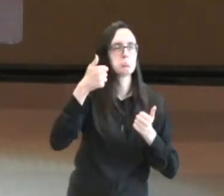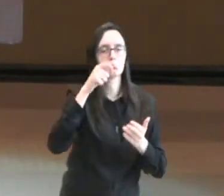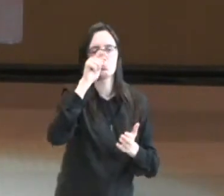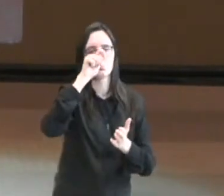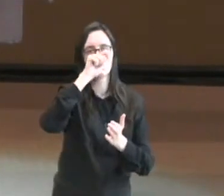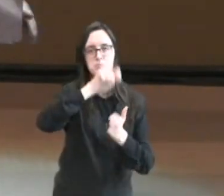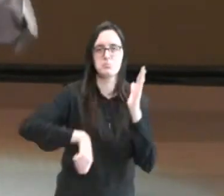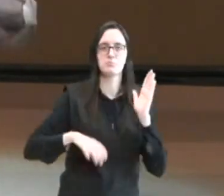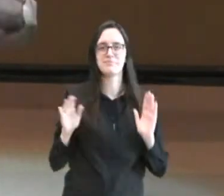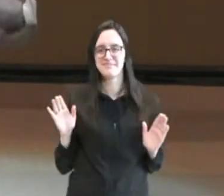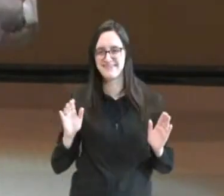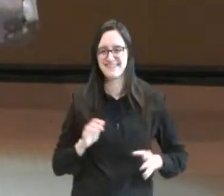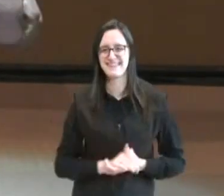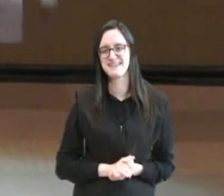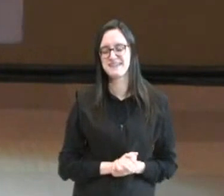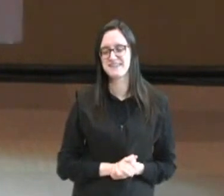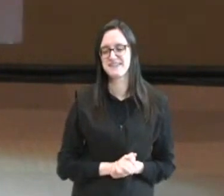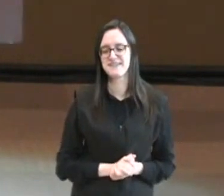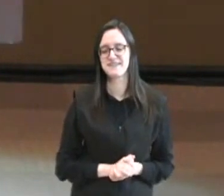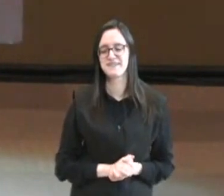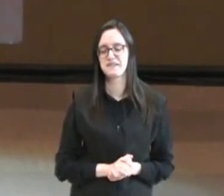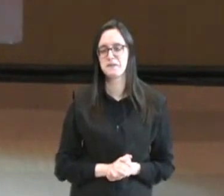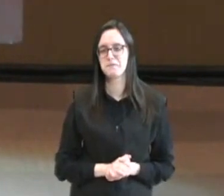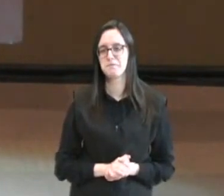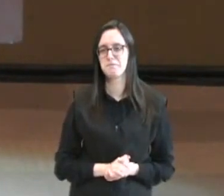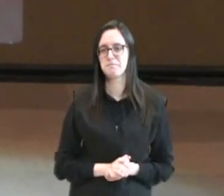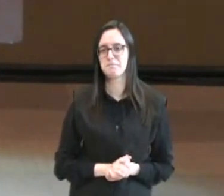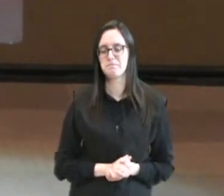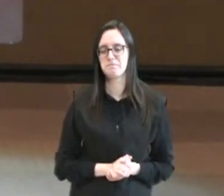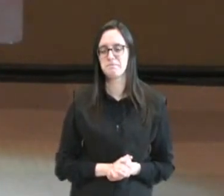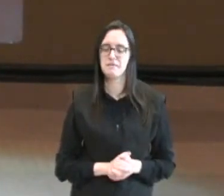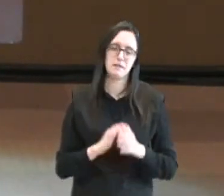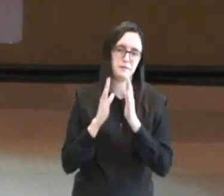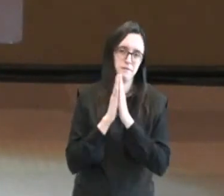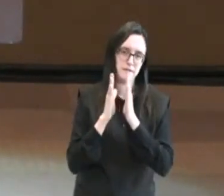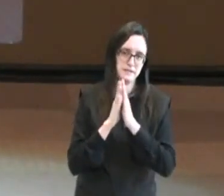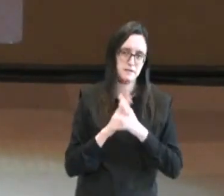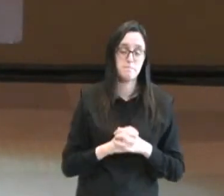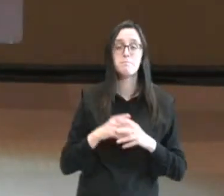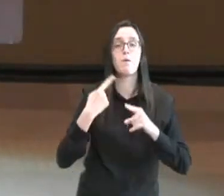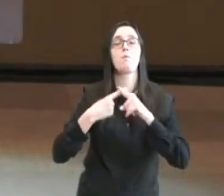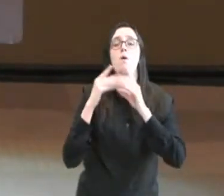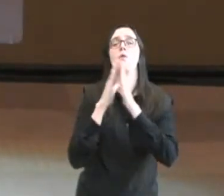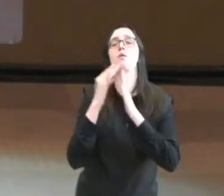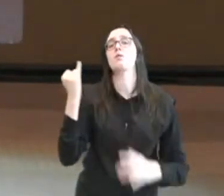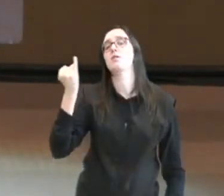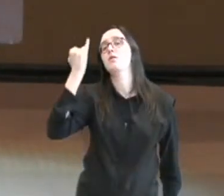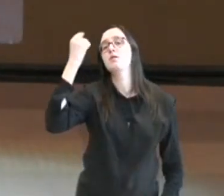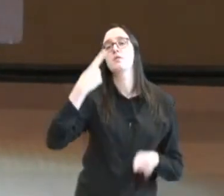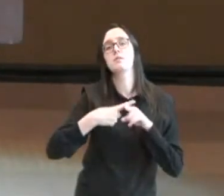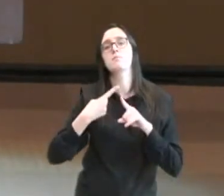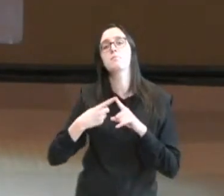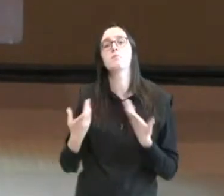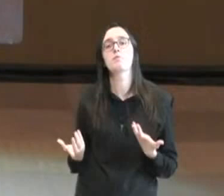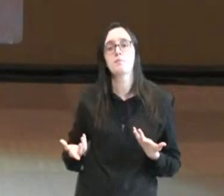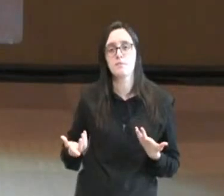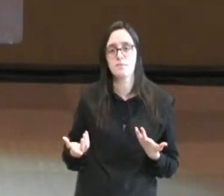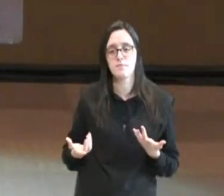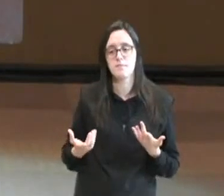e deixou correr. A oração. Por que a oração é importante, irmãos, na vida da